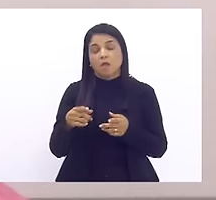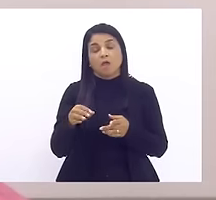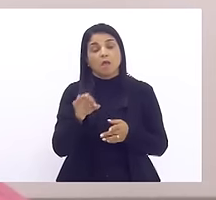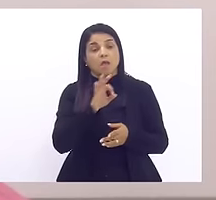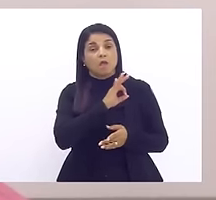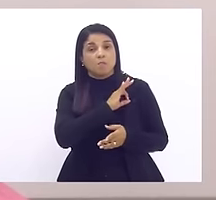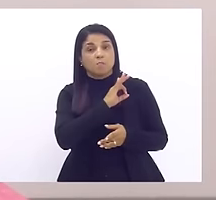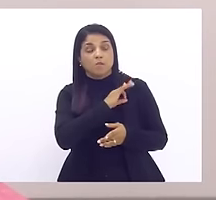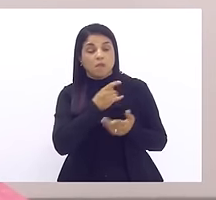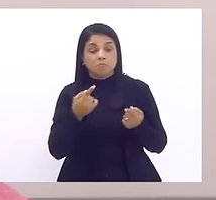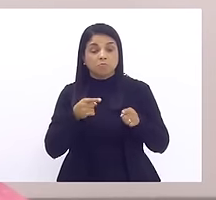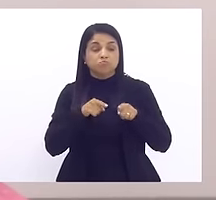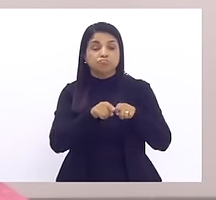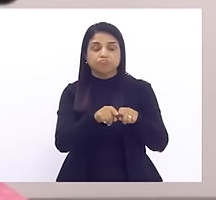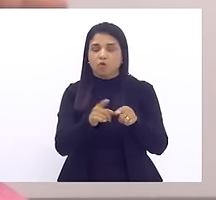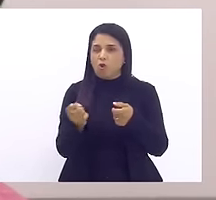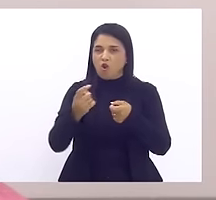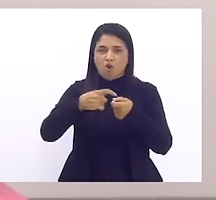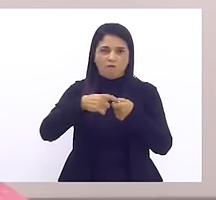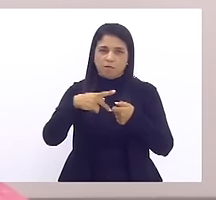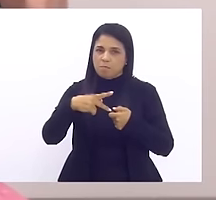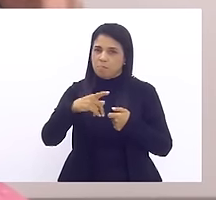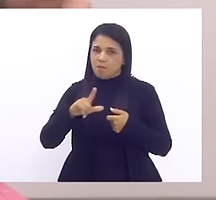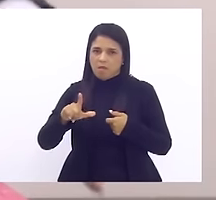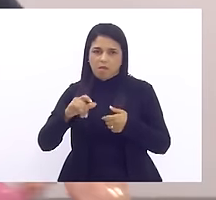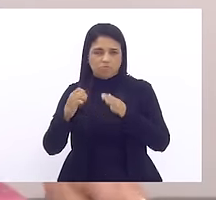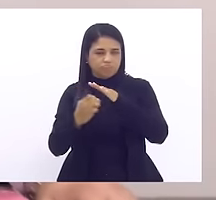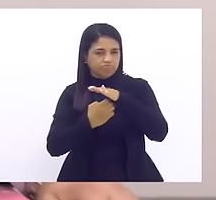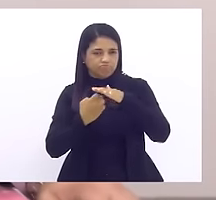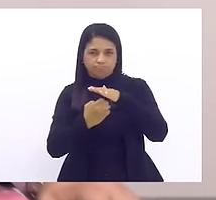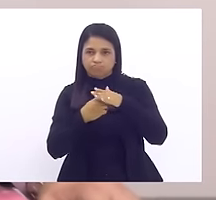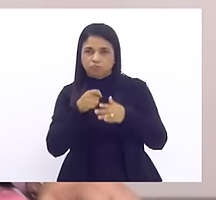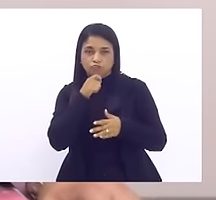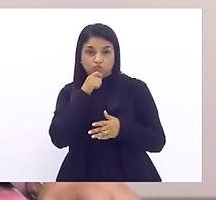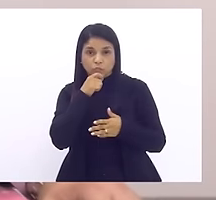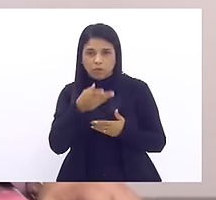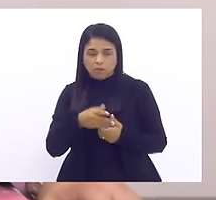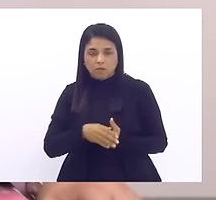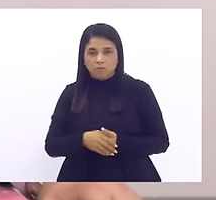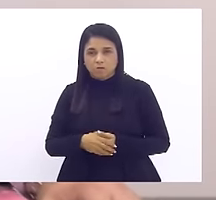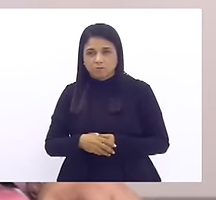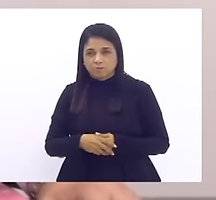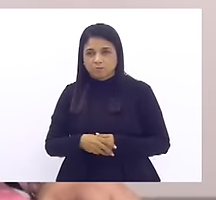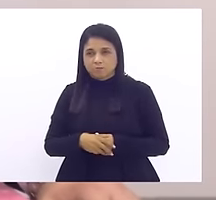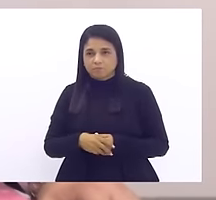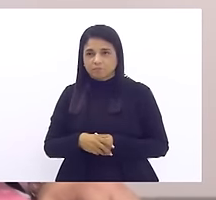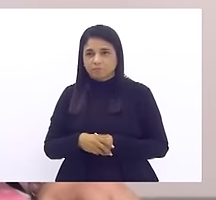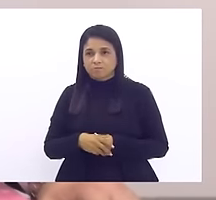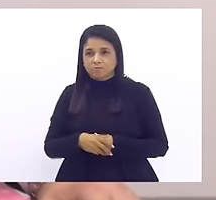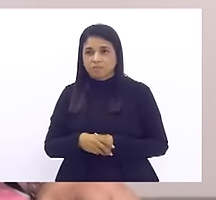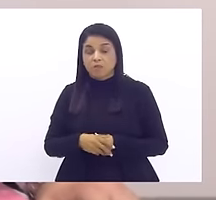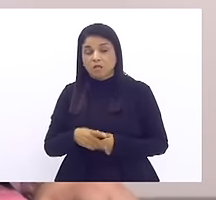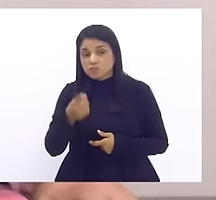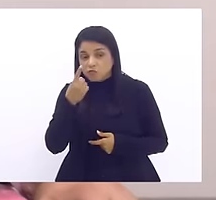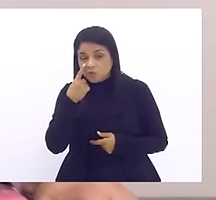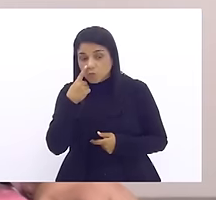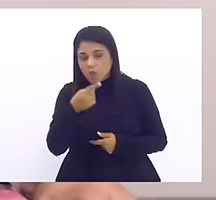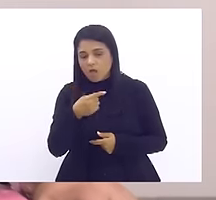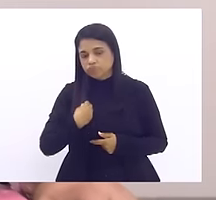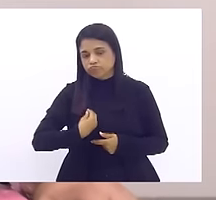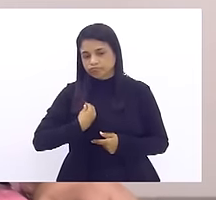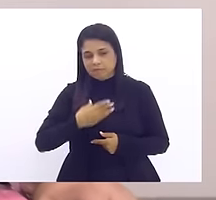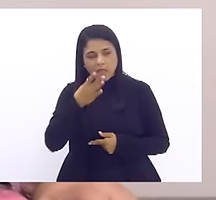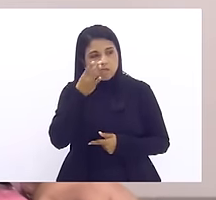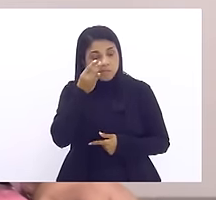ele funciona e todos os e muitos operações exclusivas da Polícia Militar essa aí a gente viu ao vivo lá e agora